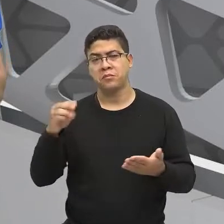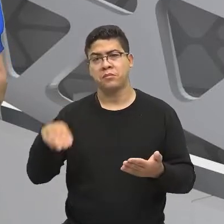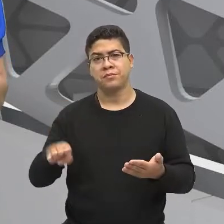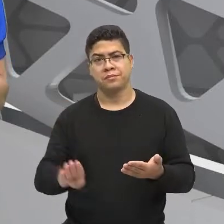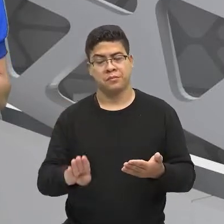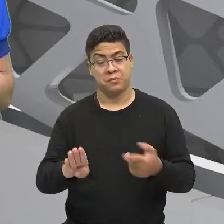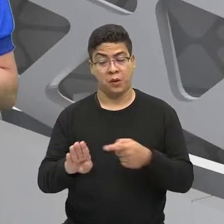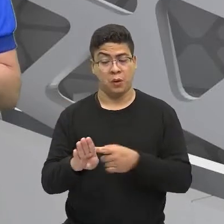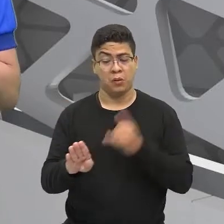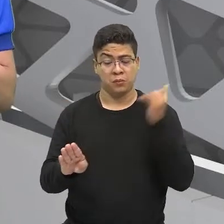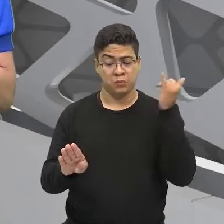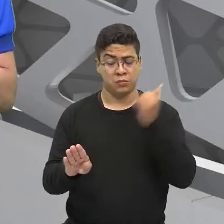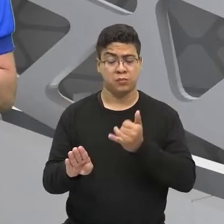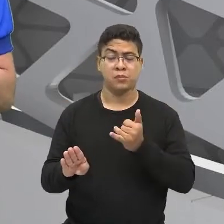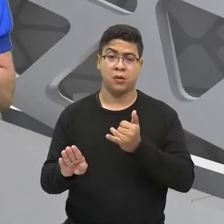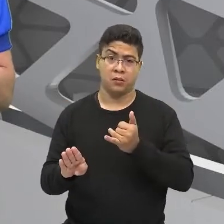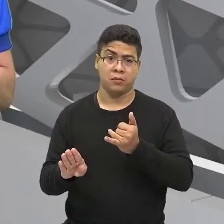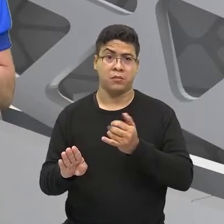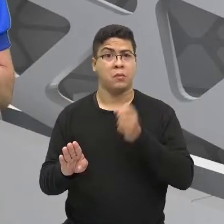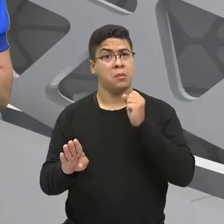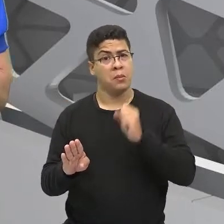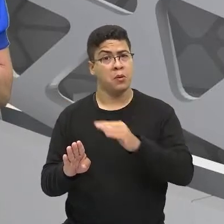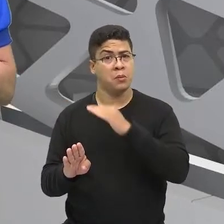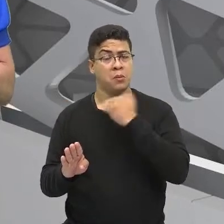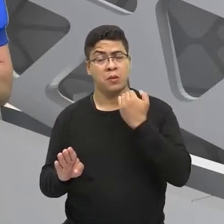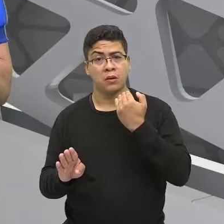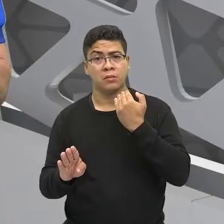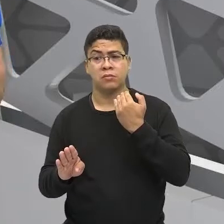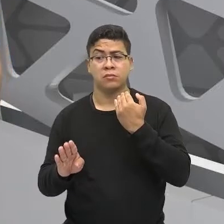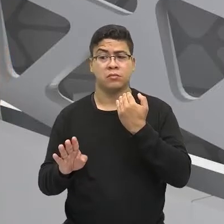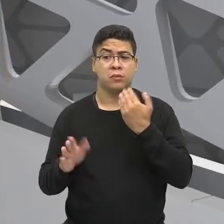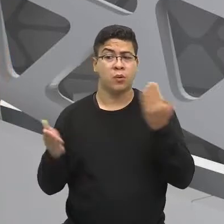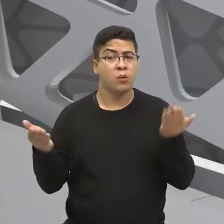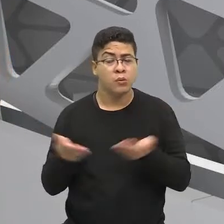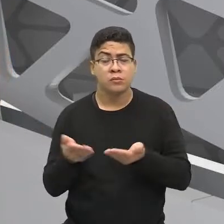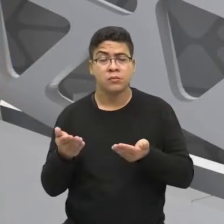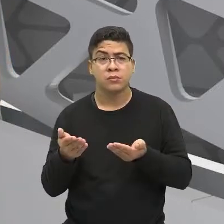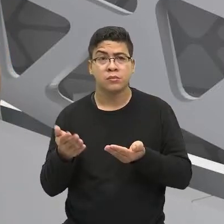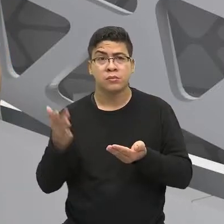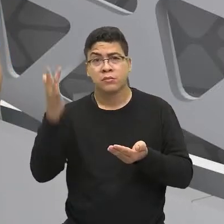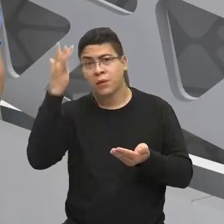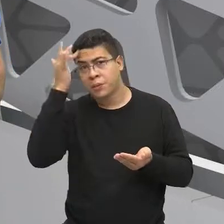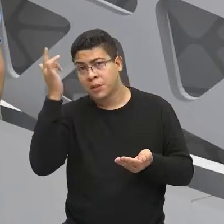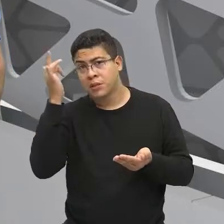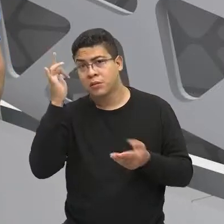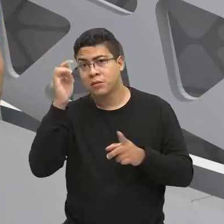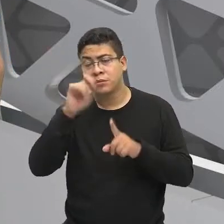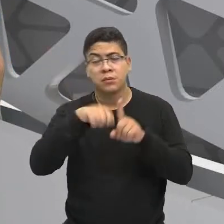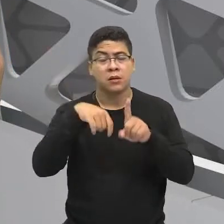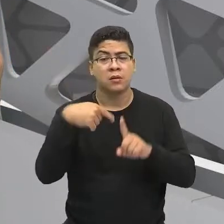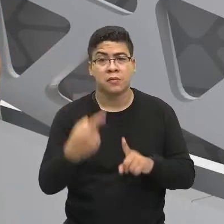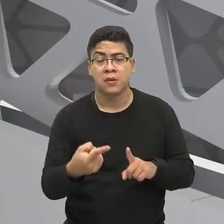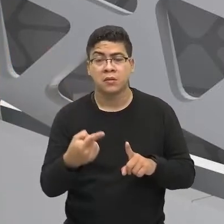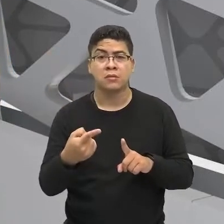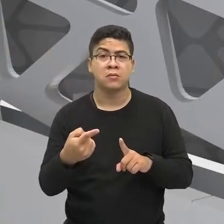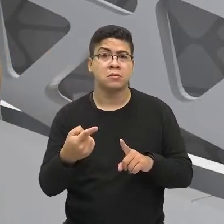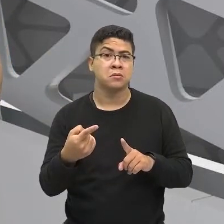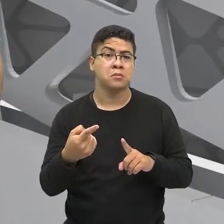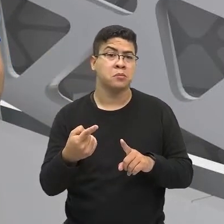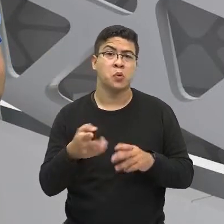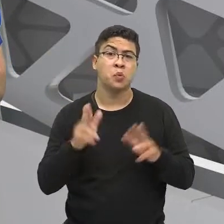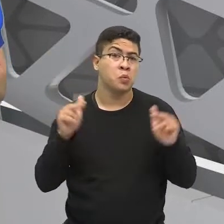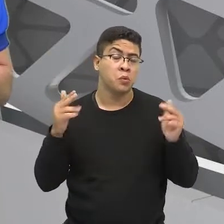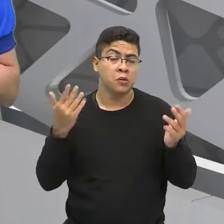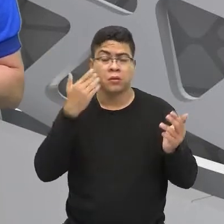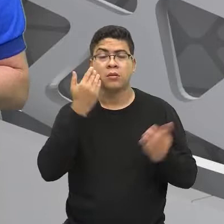pode morrer hoje, ou pode morrer daqui a um mês, um ano, não temos certeza, né? Então, a